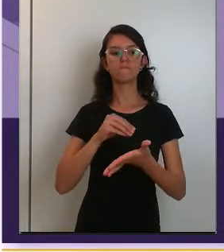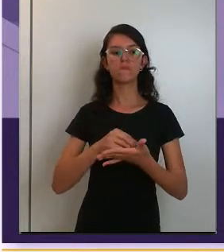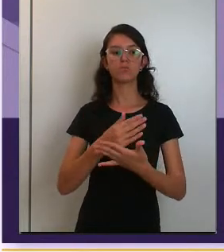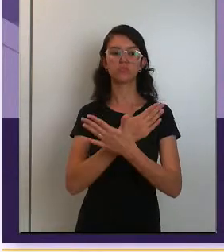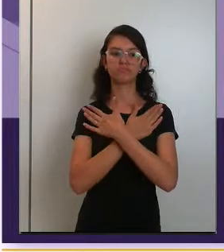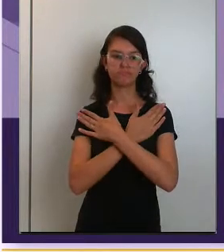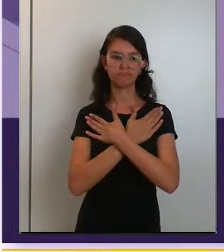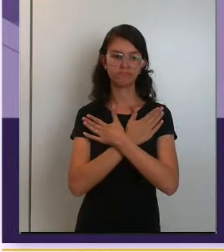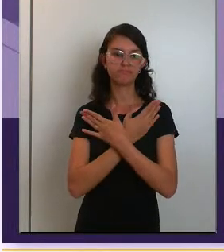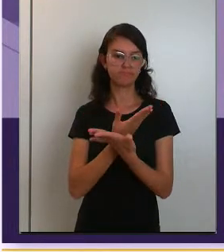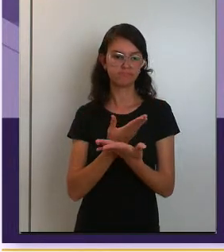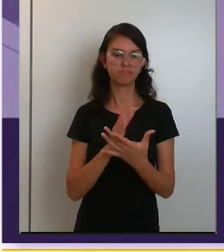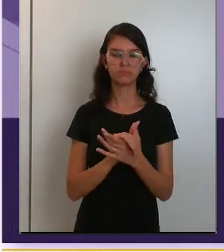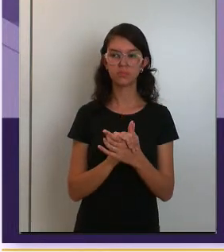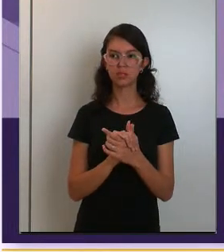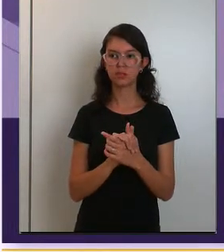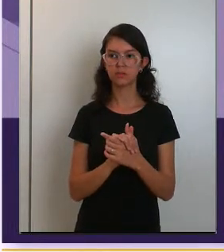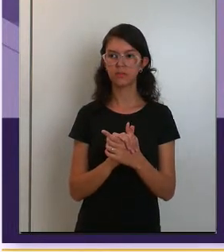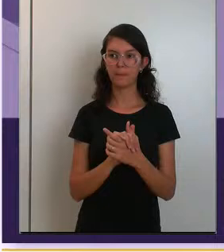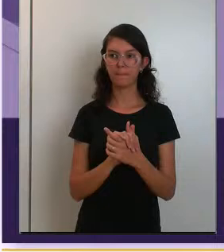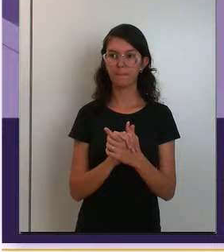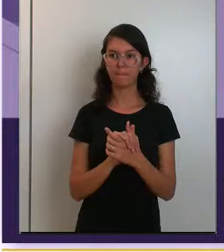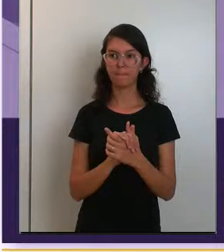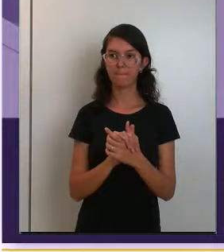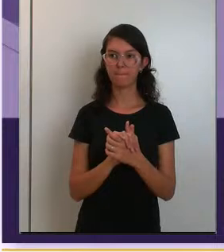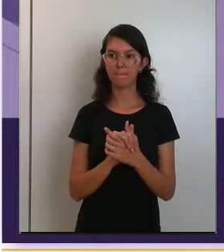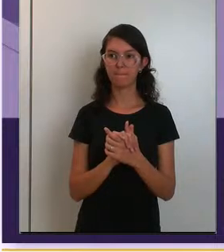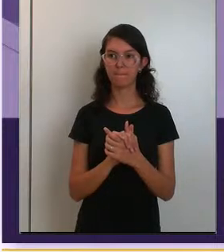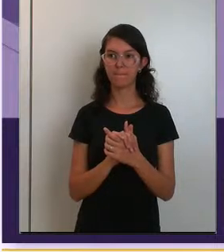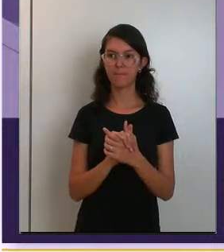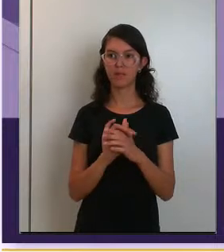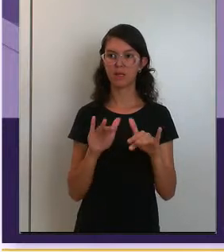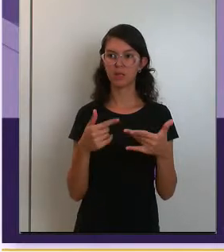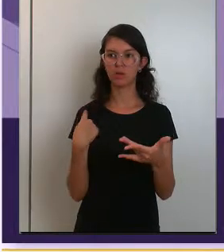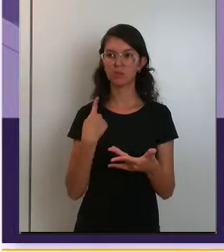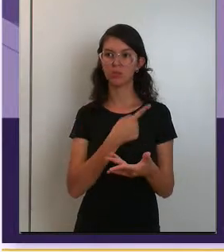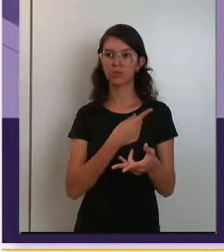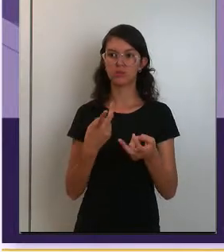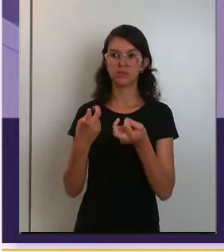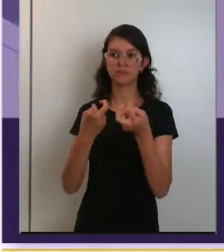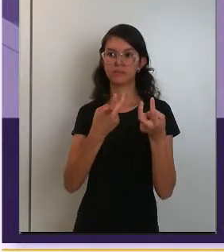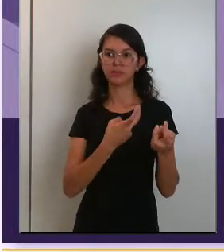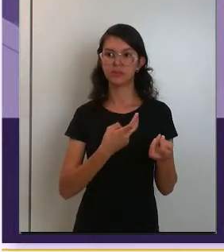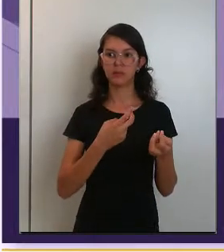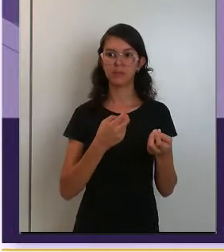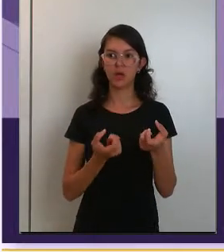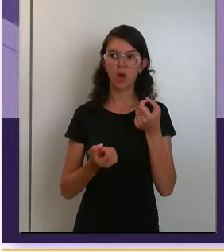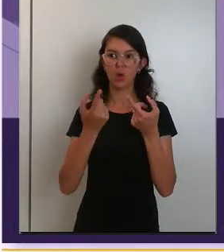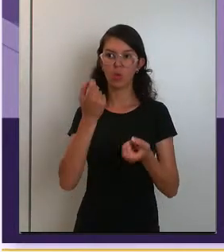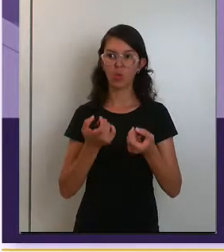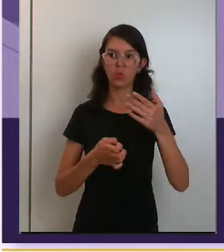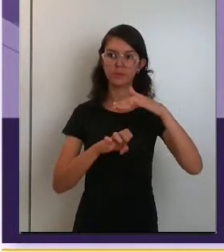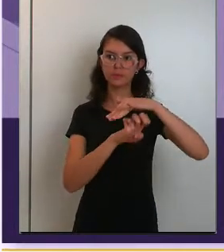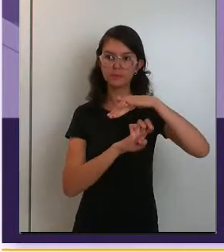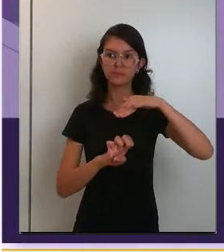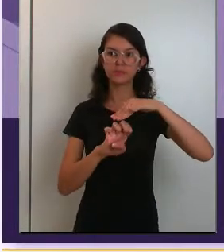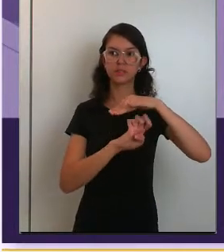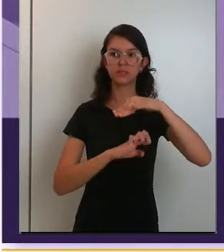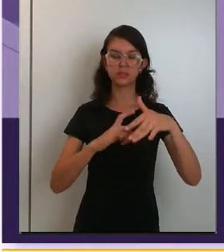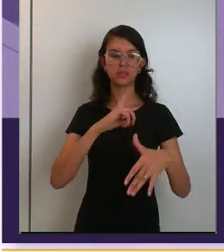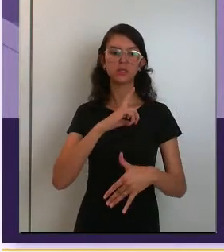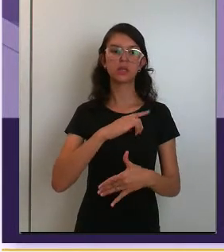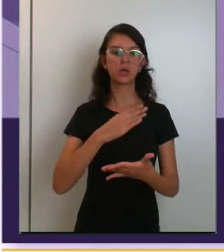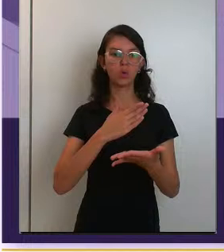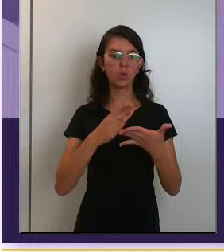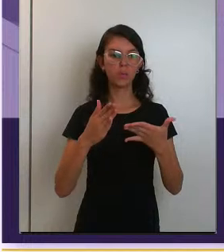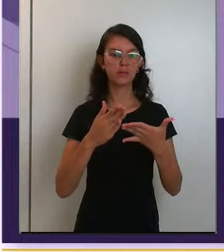é absolutamente injustificável. A gente observa também que algumas empresas têm despertado para a